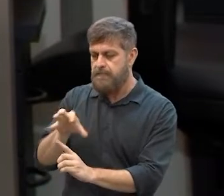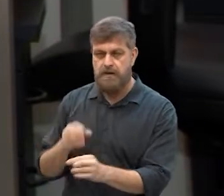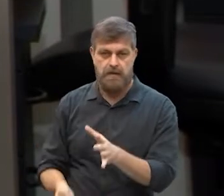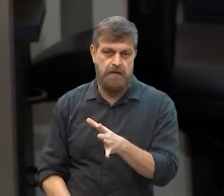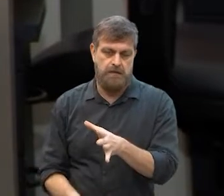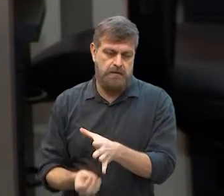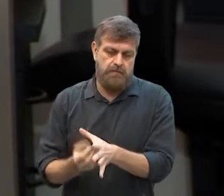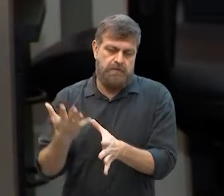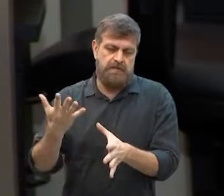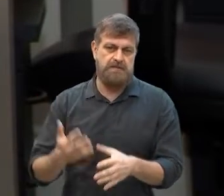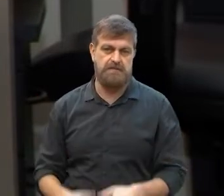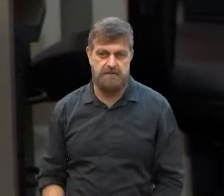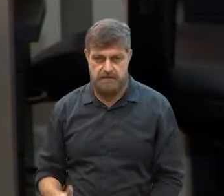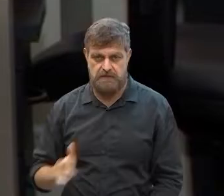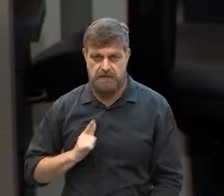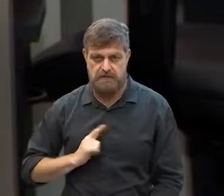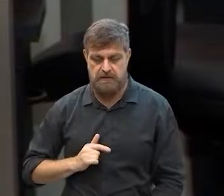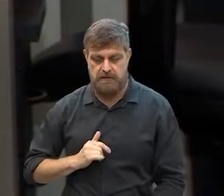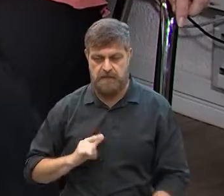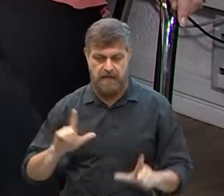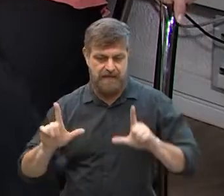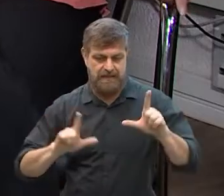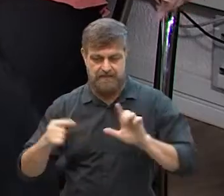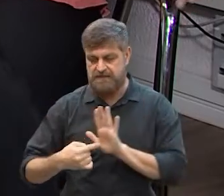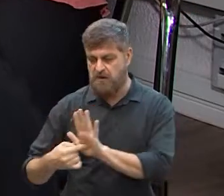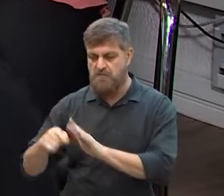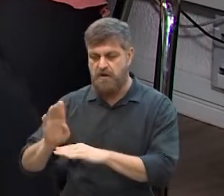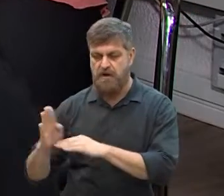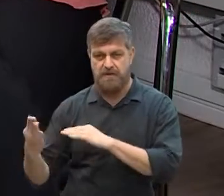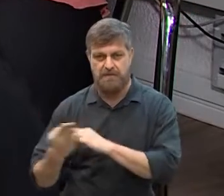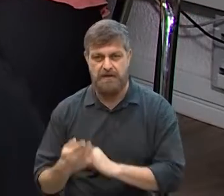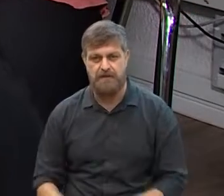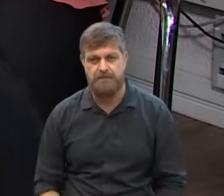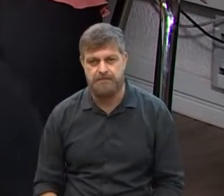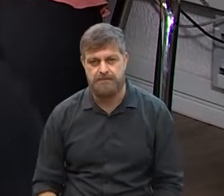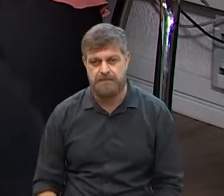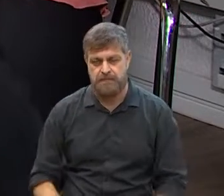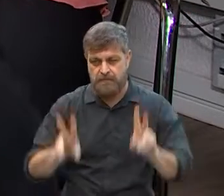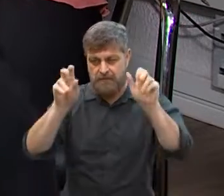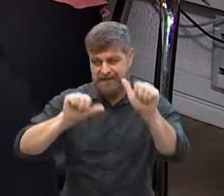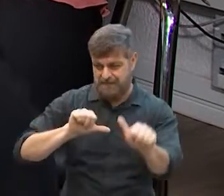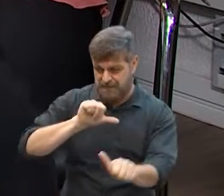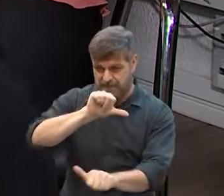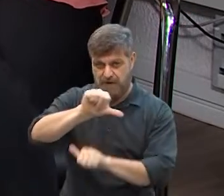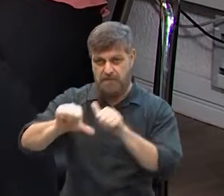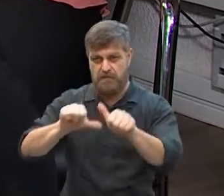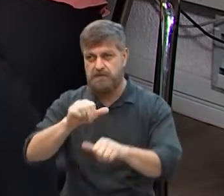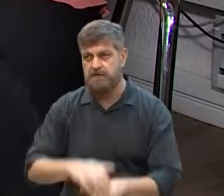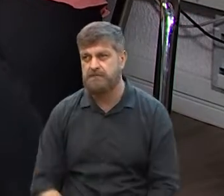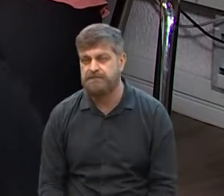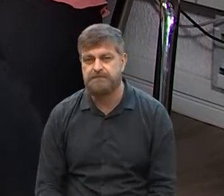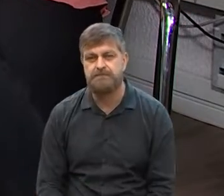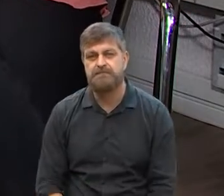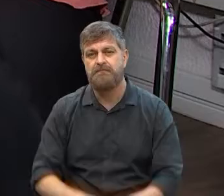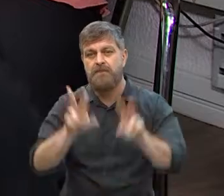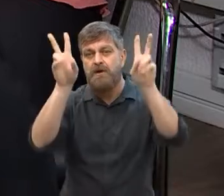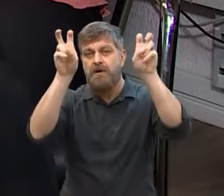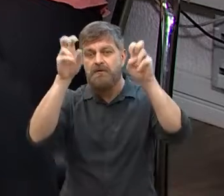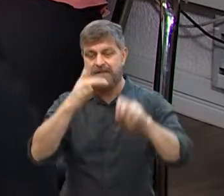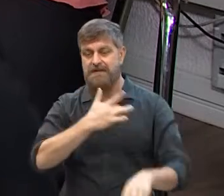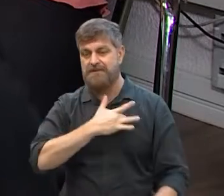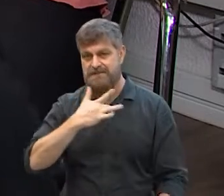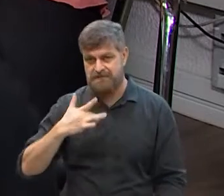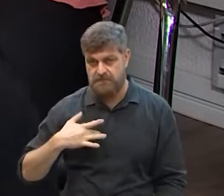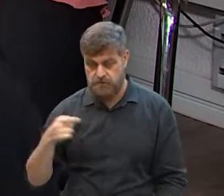acontece muitas vezes nos grandes meios de comunicação. Vereador, eu queria mudar um pouquinho de assunto com o senhor e ir para a área da saúde, que a